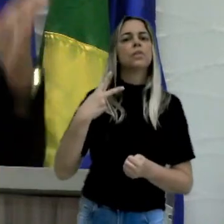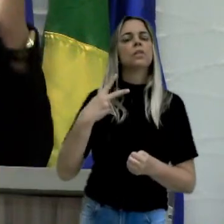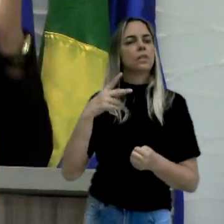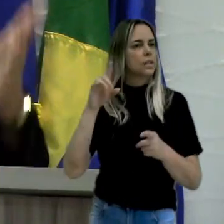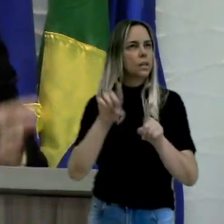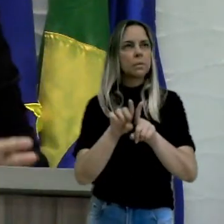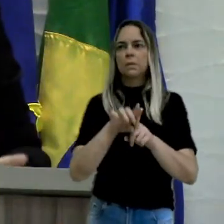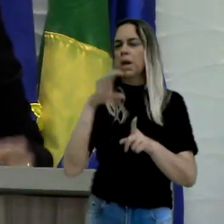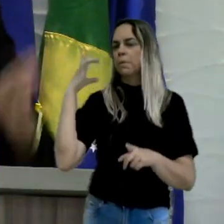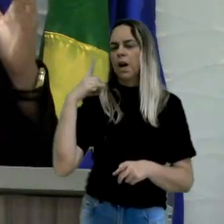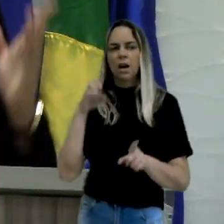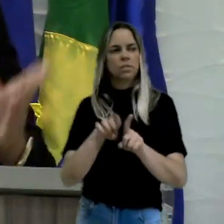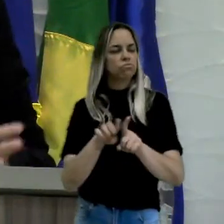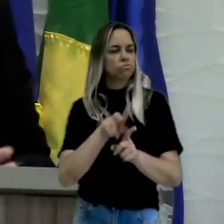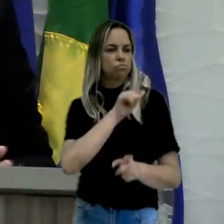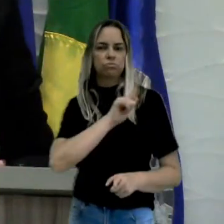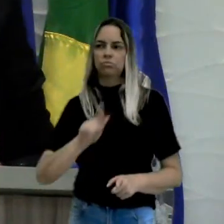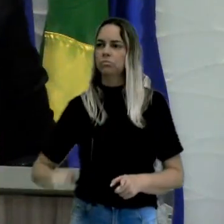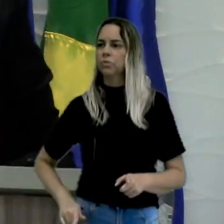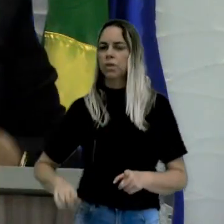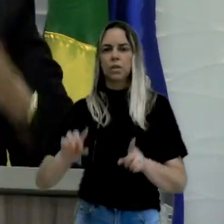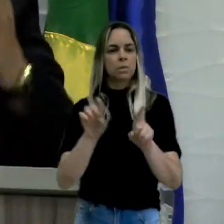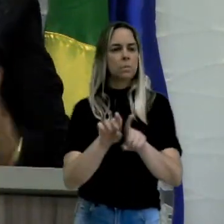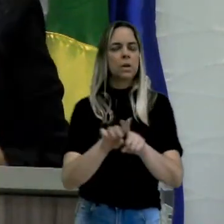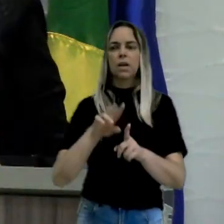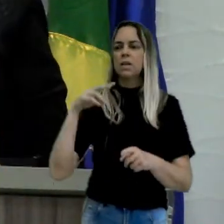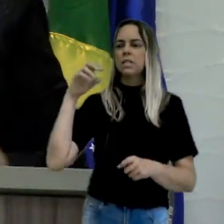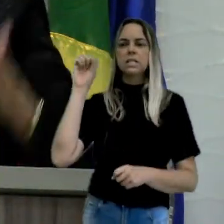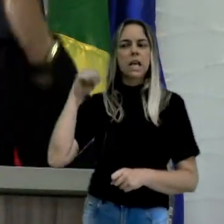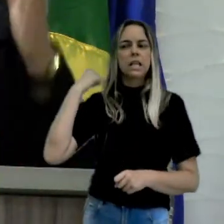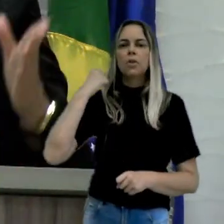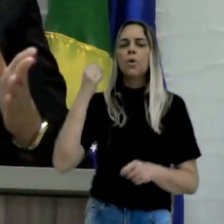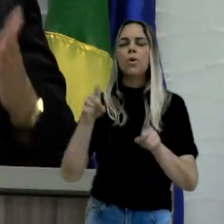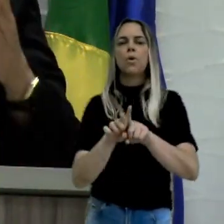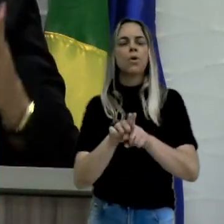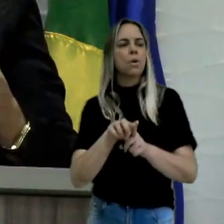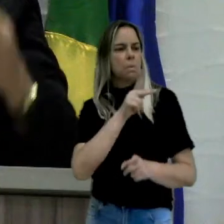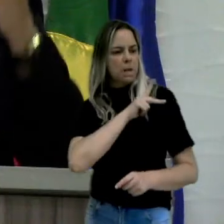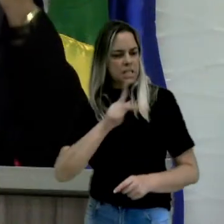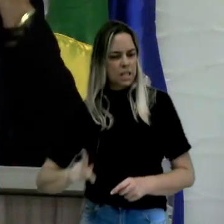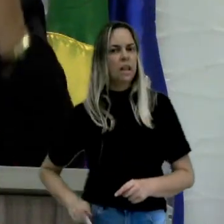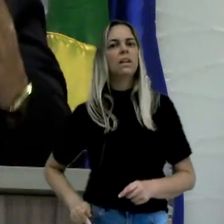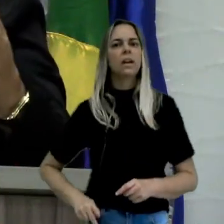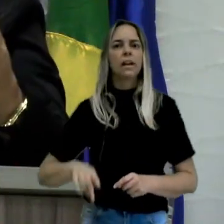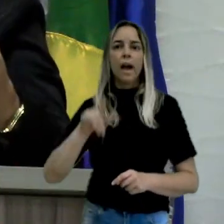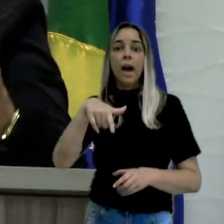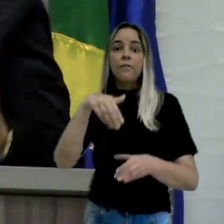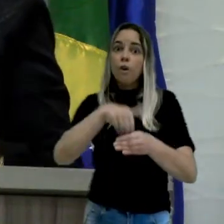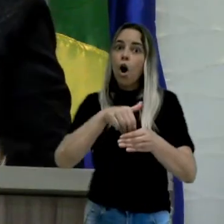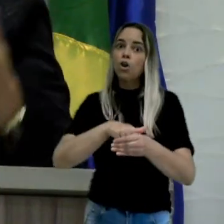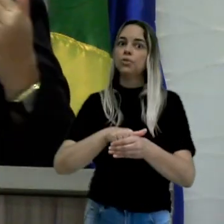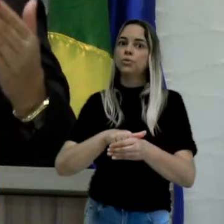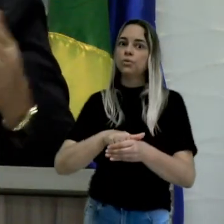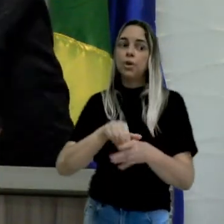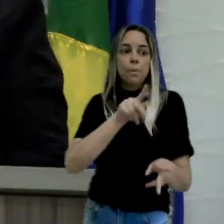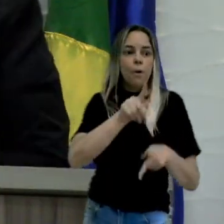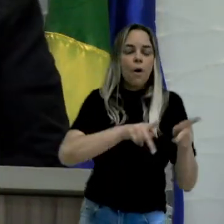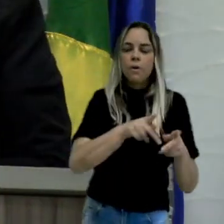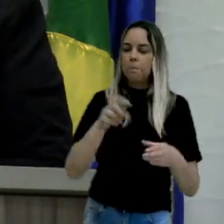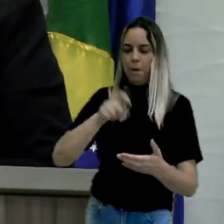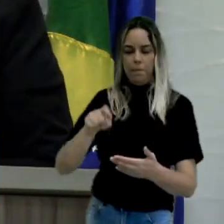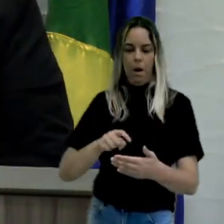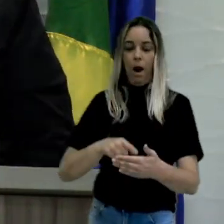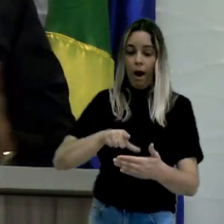deputado, governador, senador, presidente, estão aí porque foi o povo que votou, foi o povo que